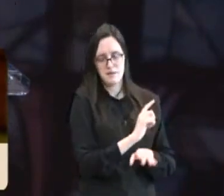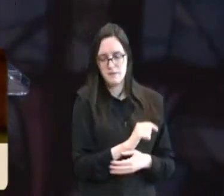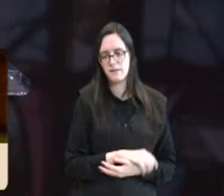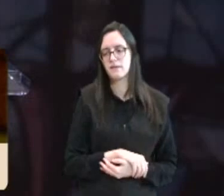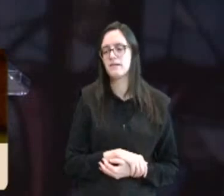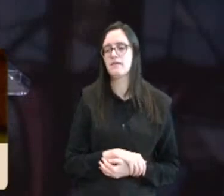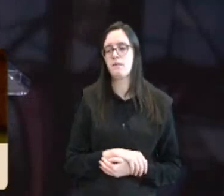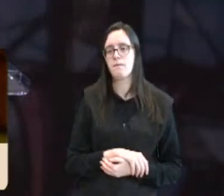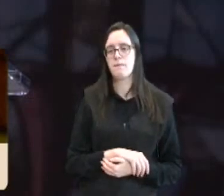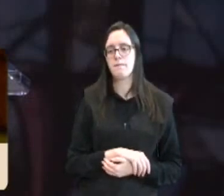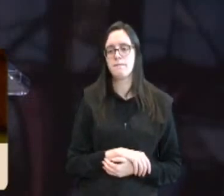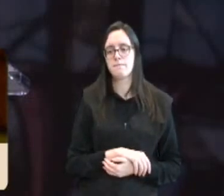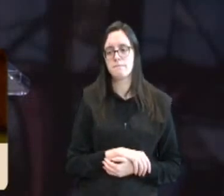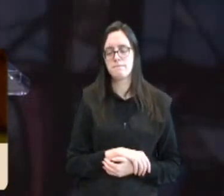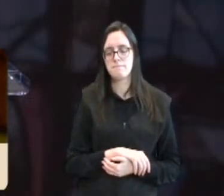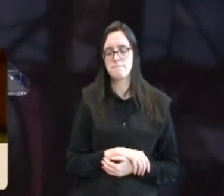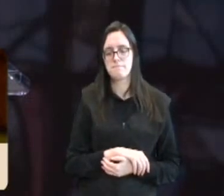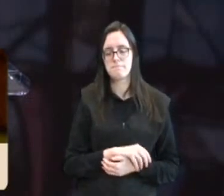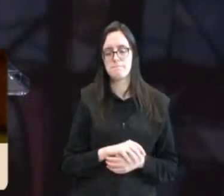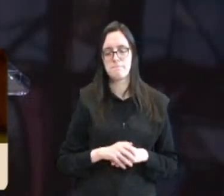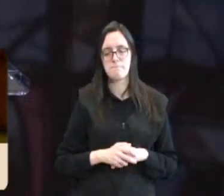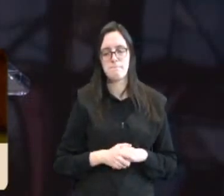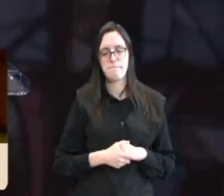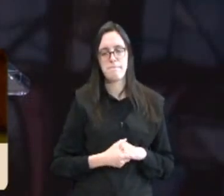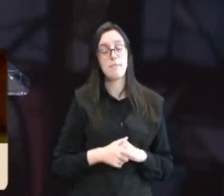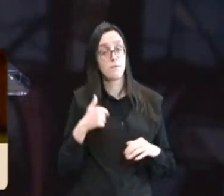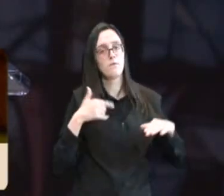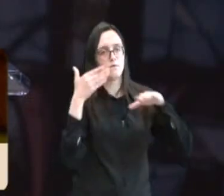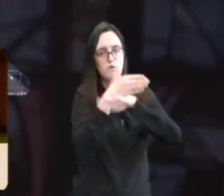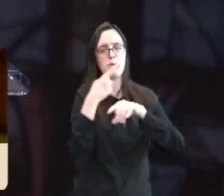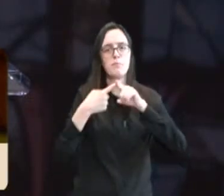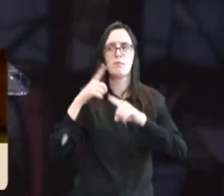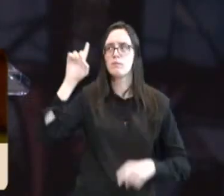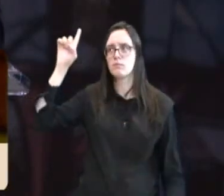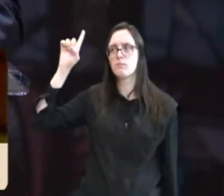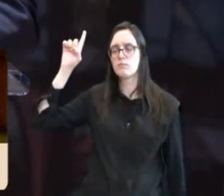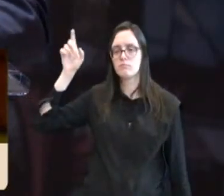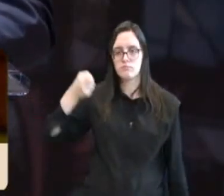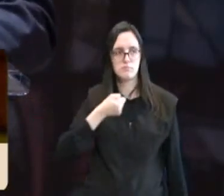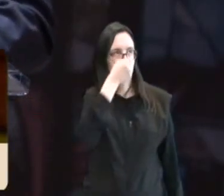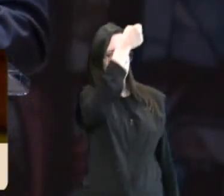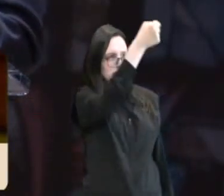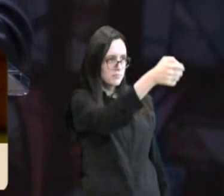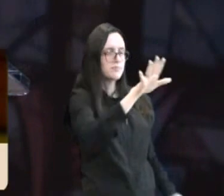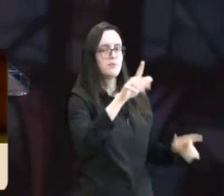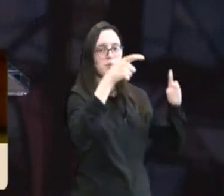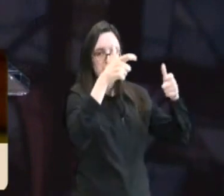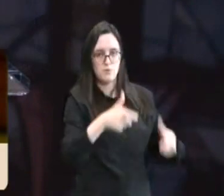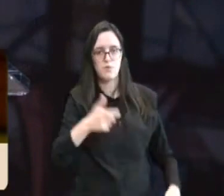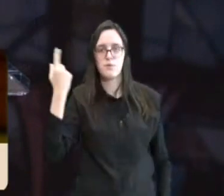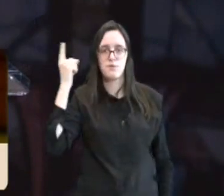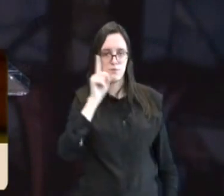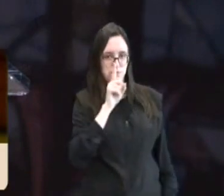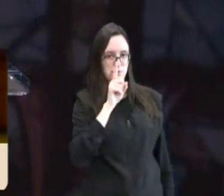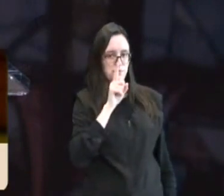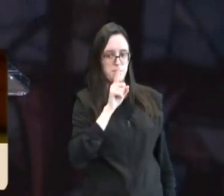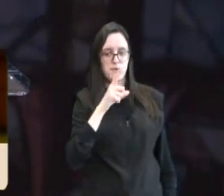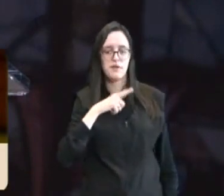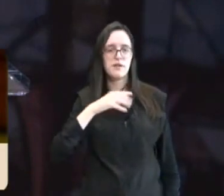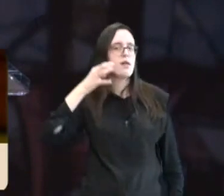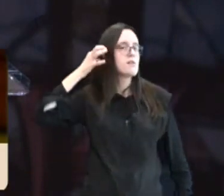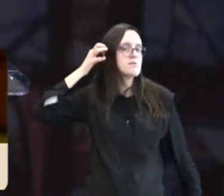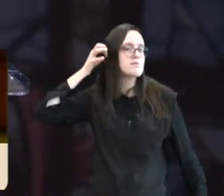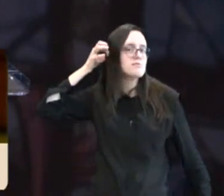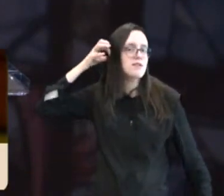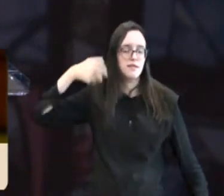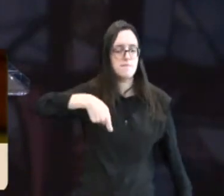e acabei indo, porque Deus me colocou lá, literalmente me colocou, pegou pela orelha